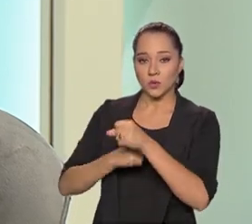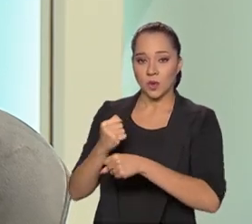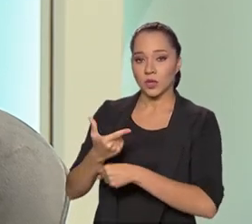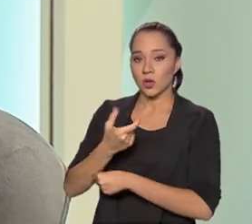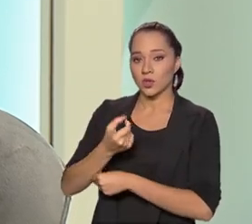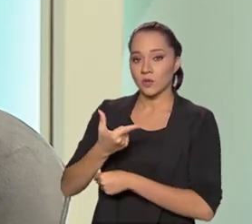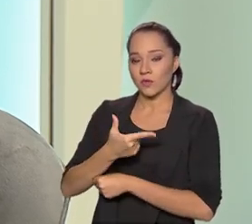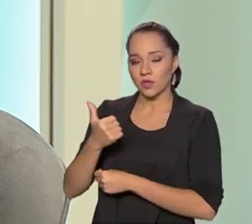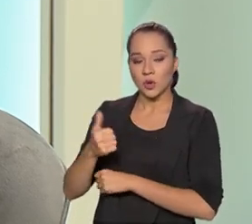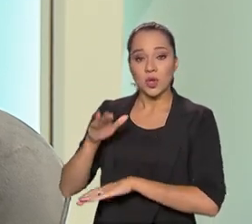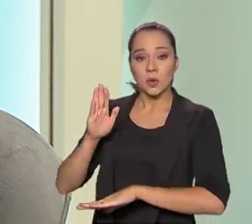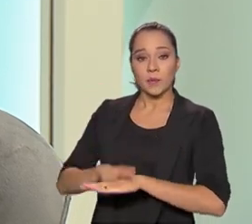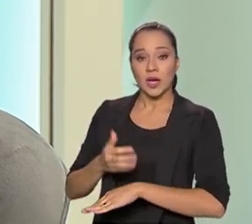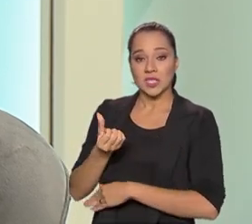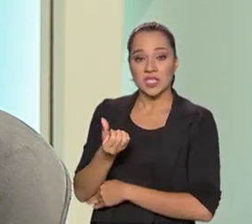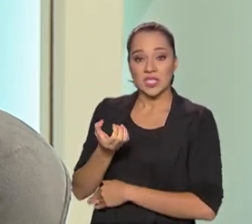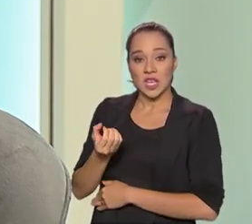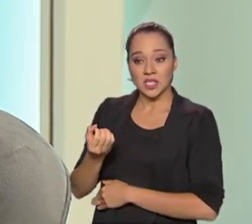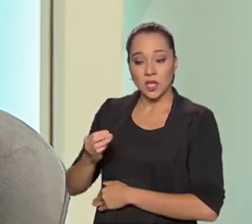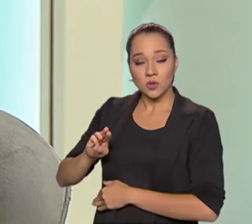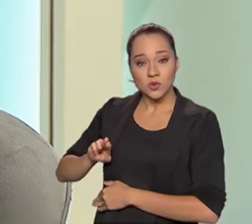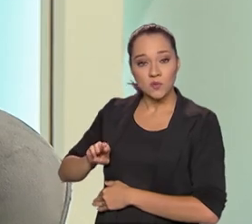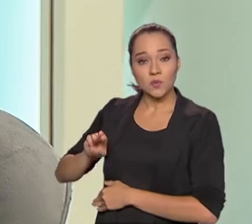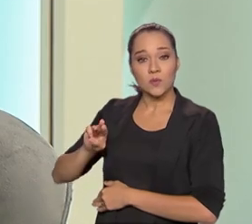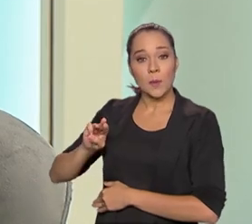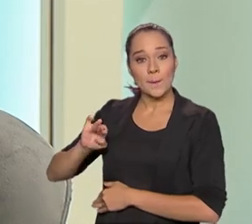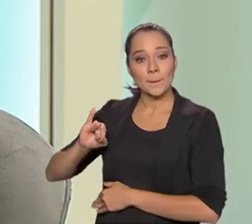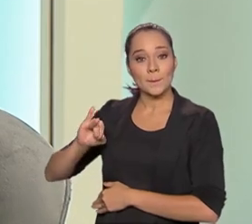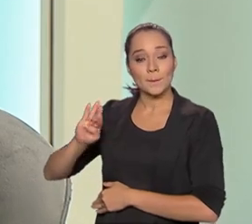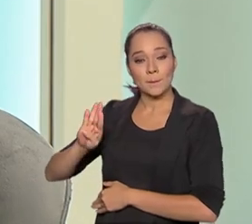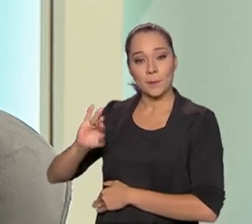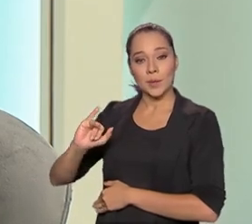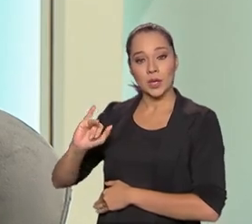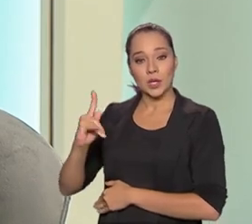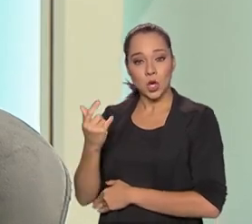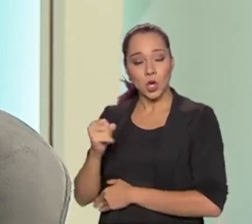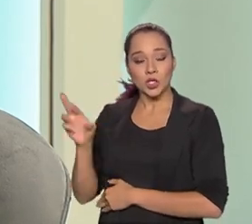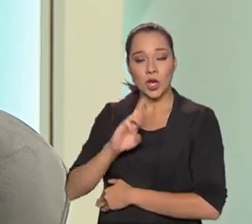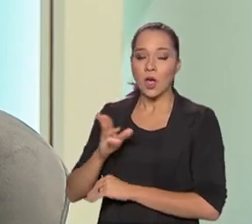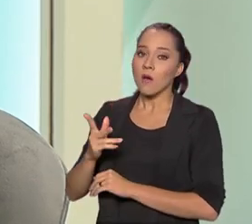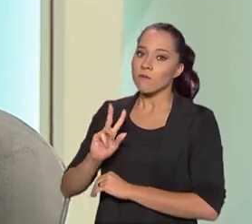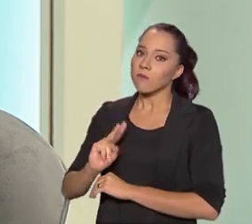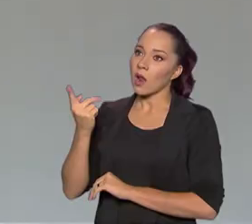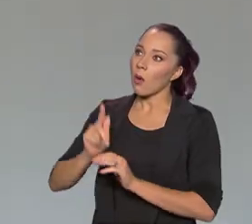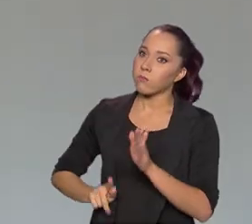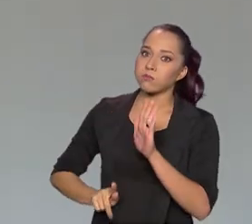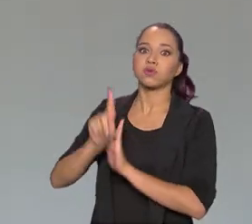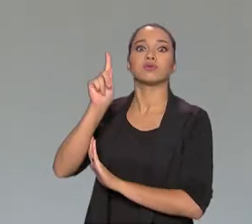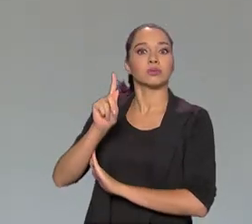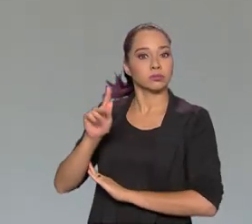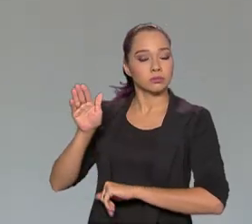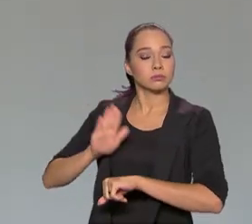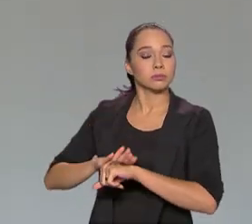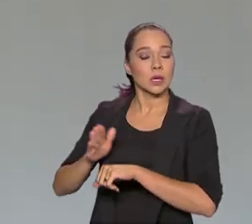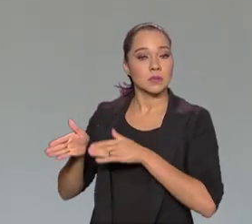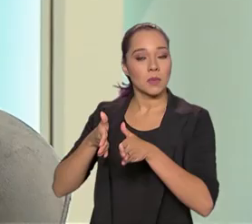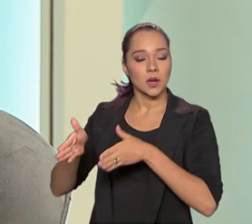de mais de 600 bilhões de reais, é um valor recorde para esse período. E